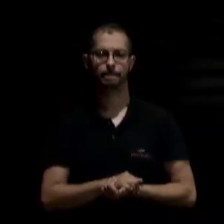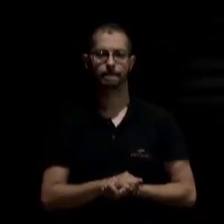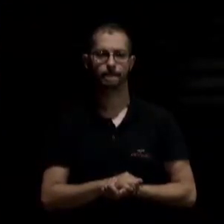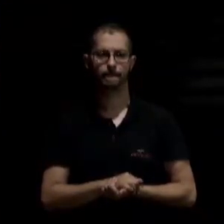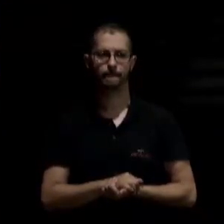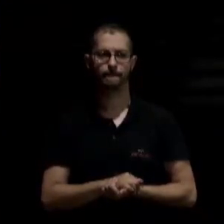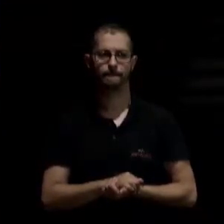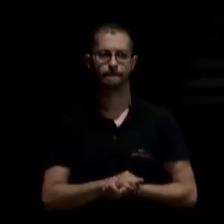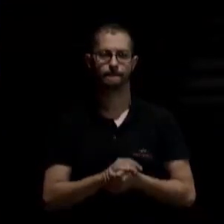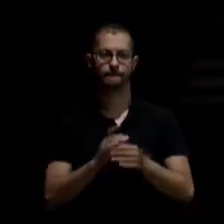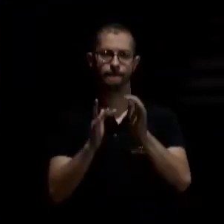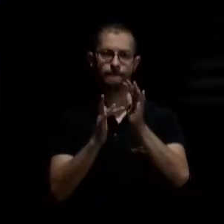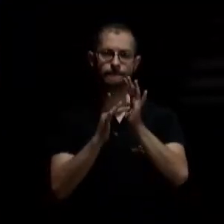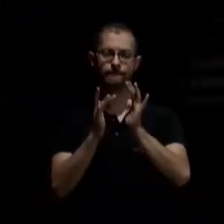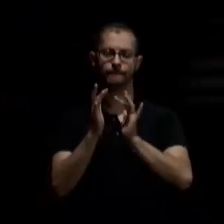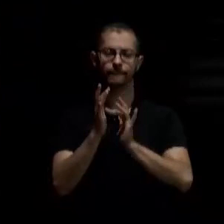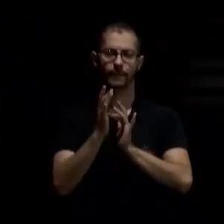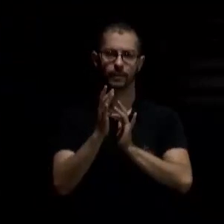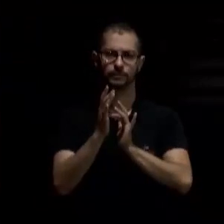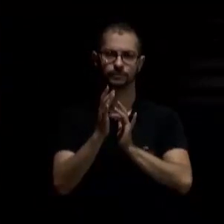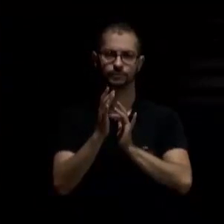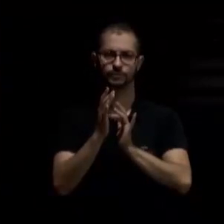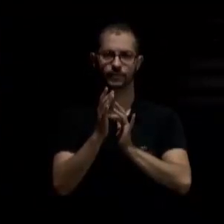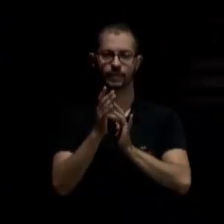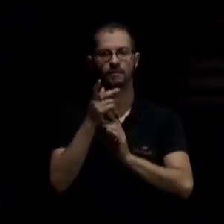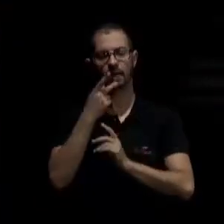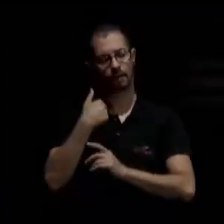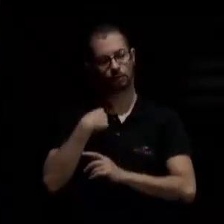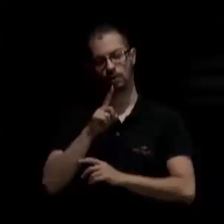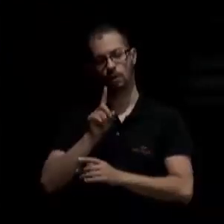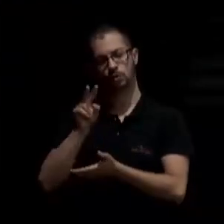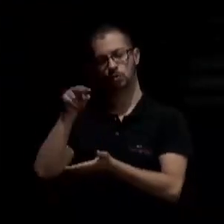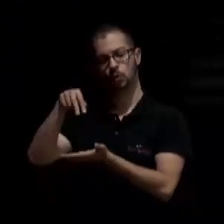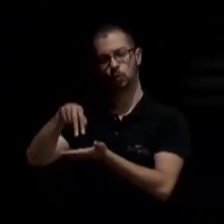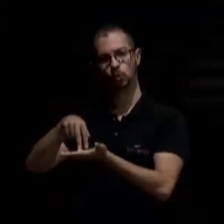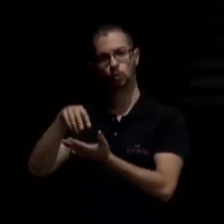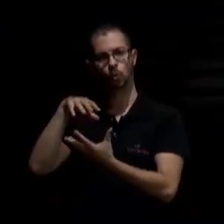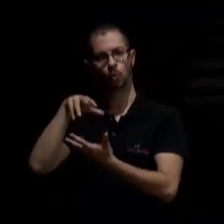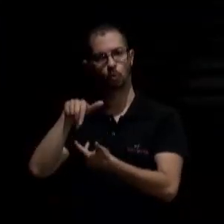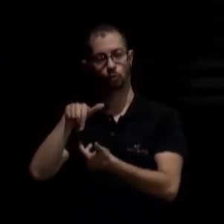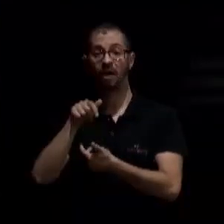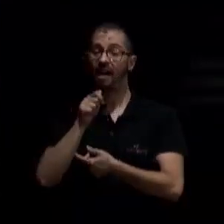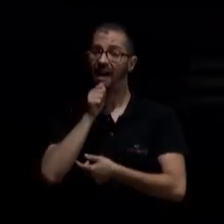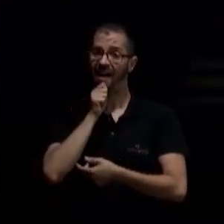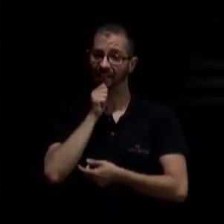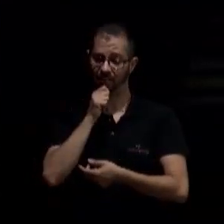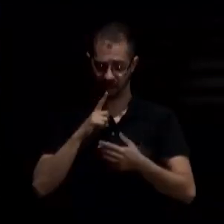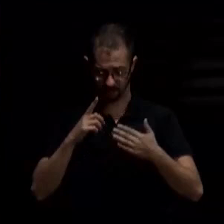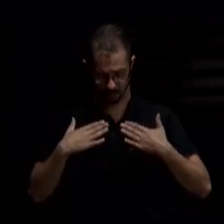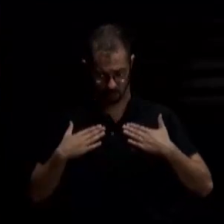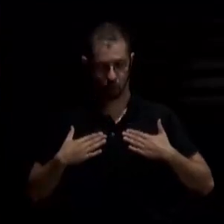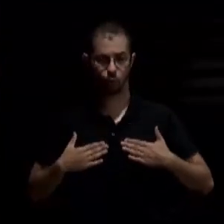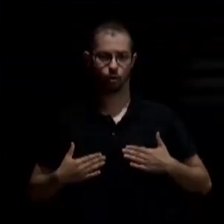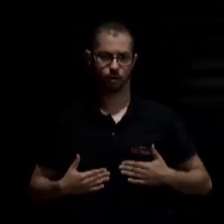Ele pede, ele diz, já não estou no mundo, ainda ele estava fisicamente no mundo,